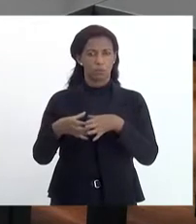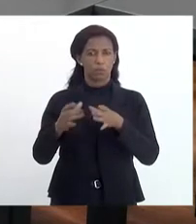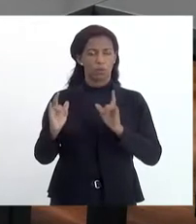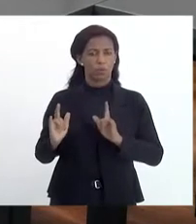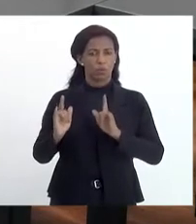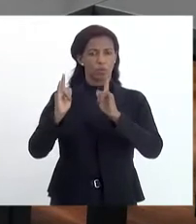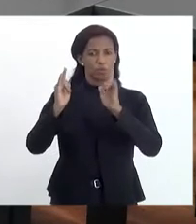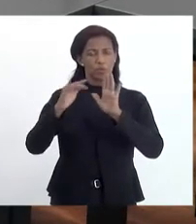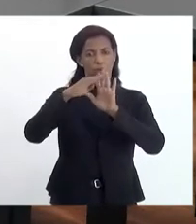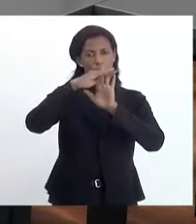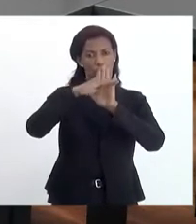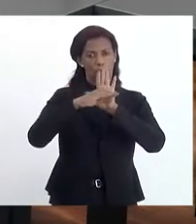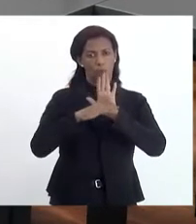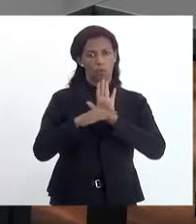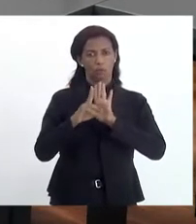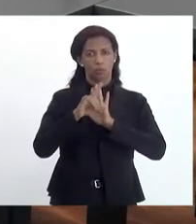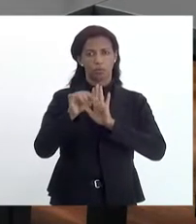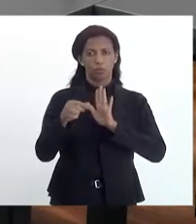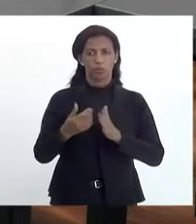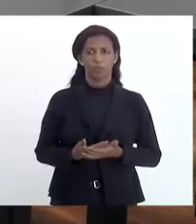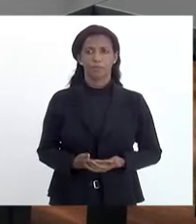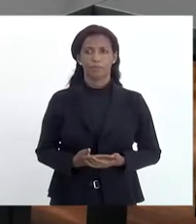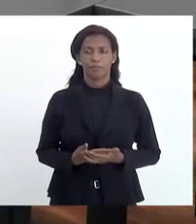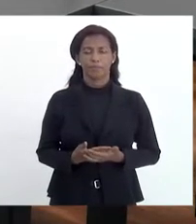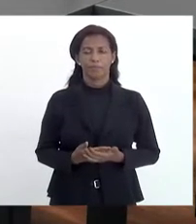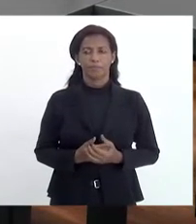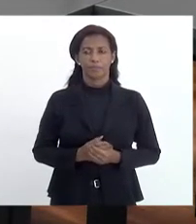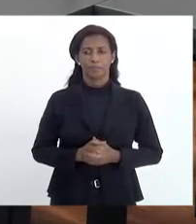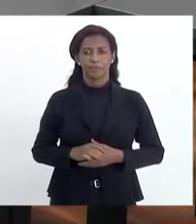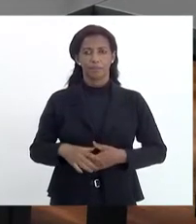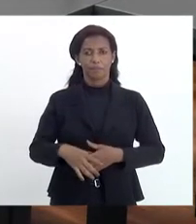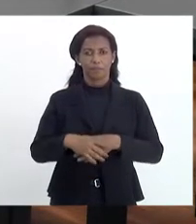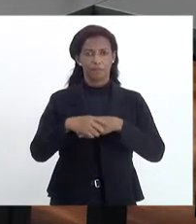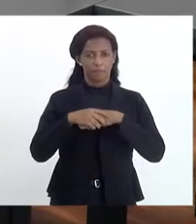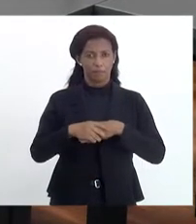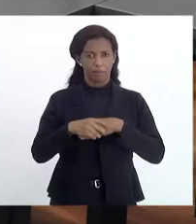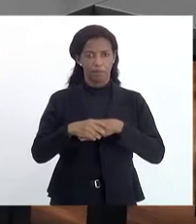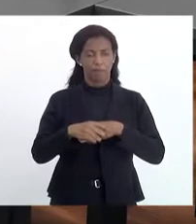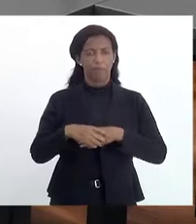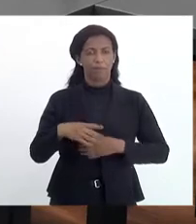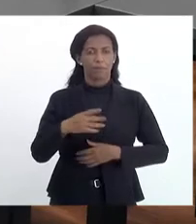seguinte ordem do dia. Saudar aqui o deputado Luiz Paulo,